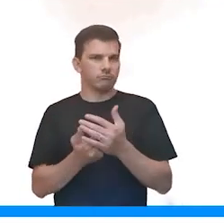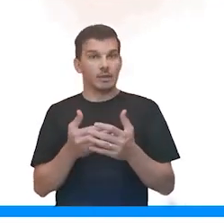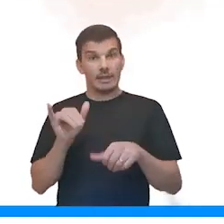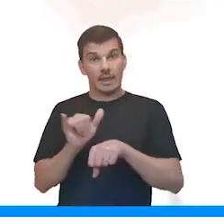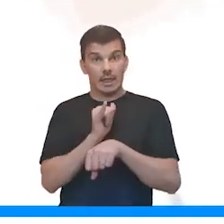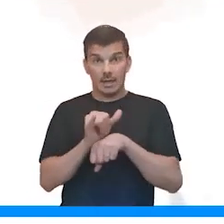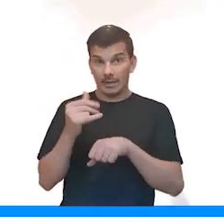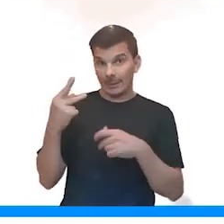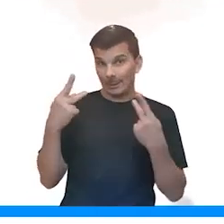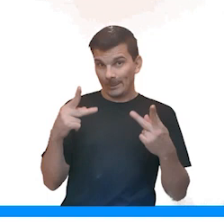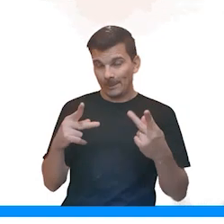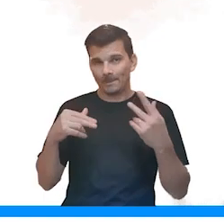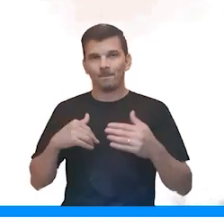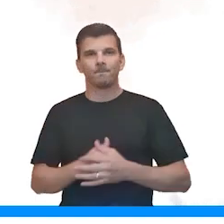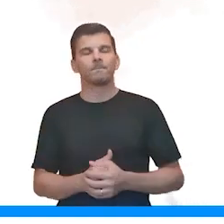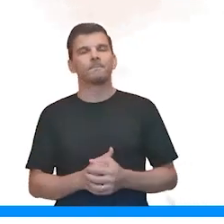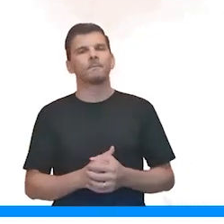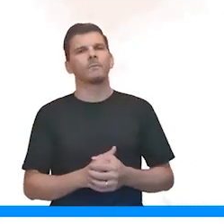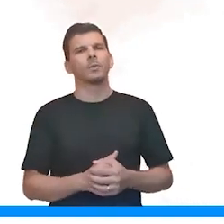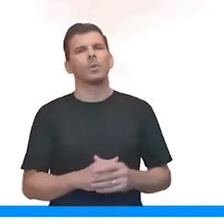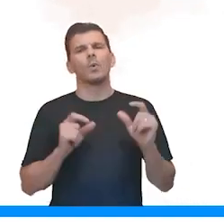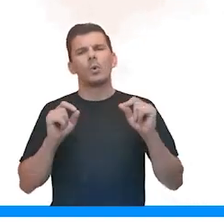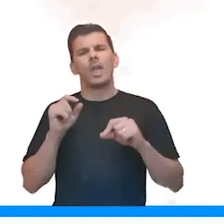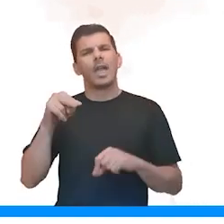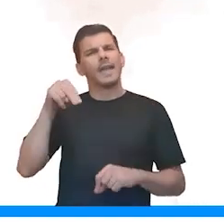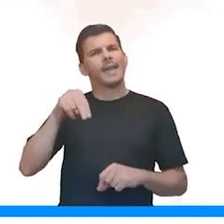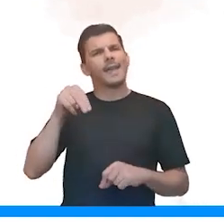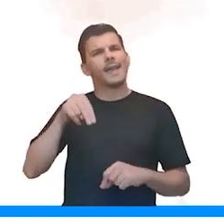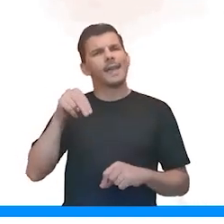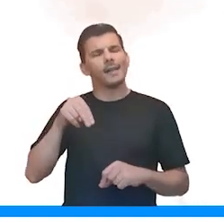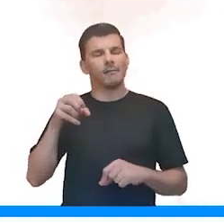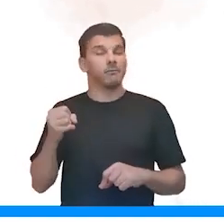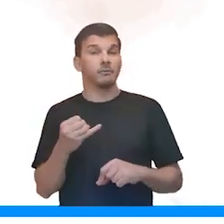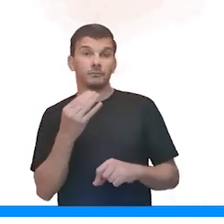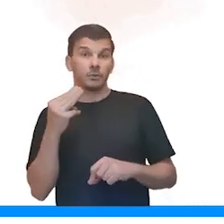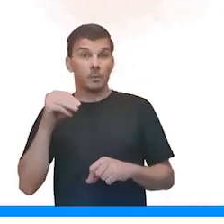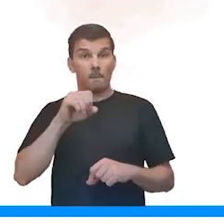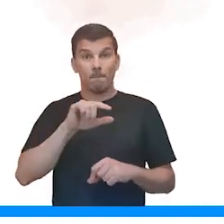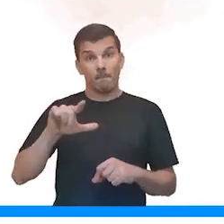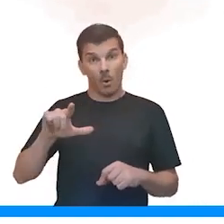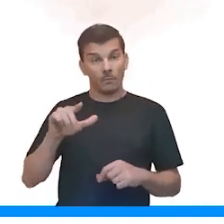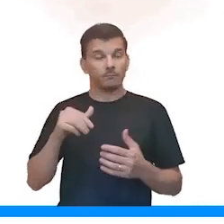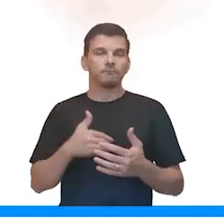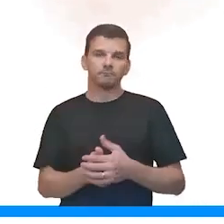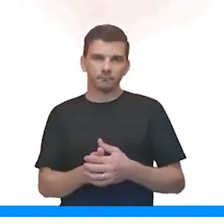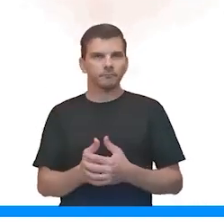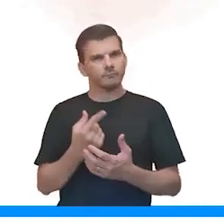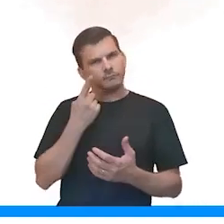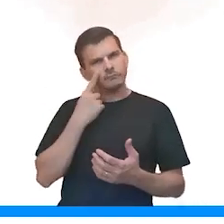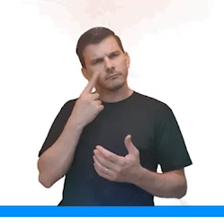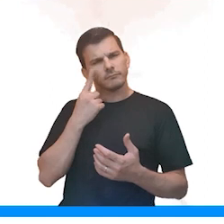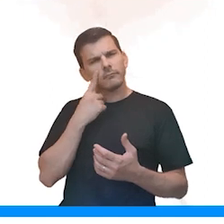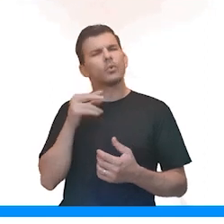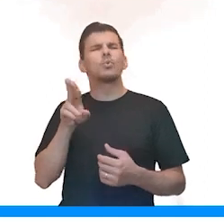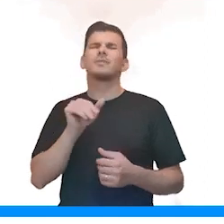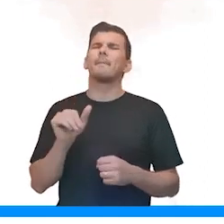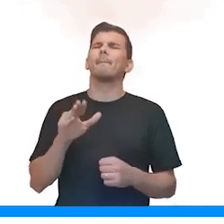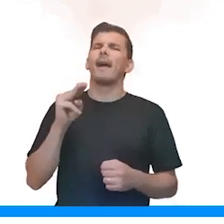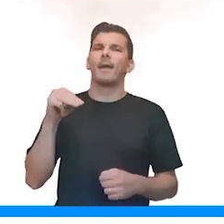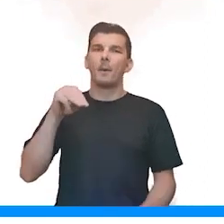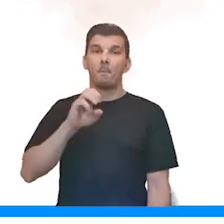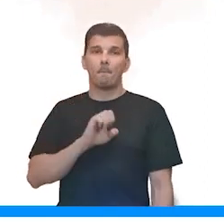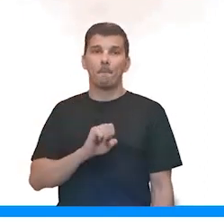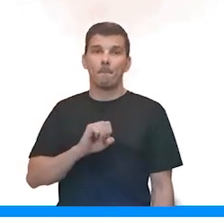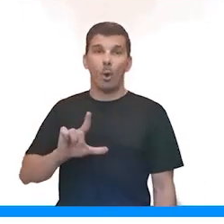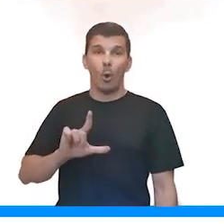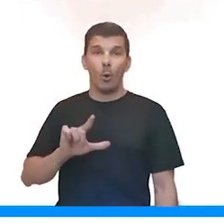Por você nunca rezei tanto, né? Então vamos lá, só para poder gravar, tá bom, galera? Bom, o que é o N? O N é o número de mols, tá, das moléculas. A gente estuda bastante